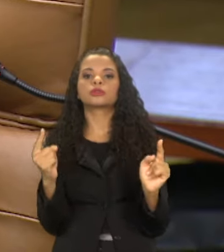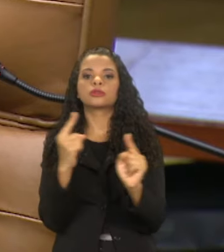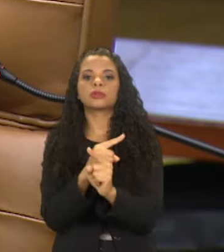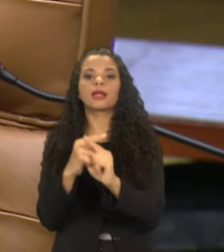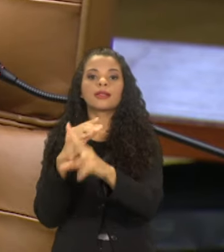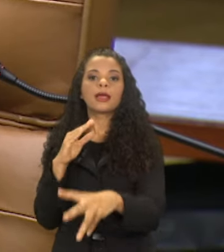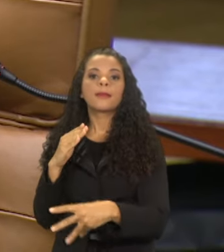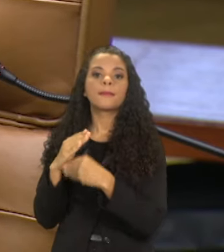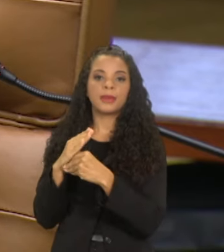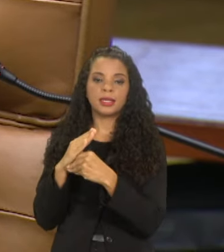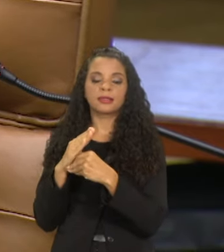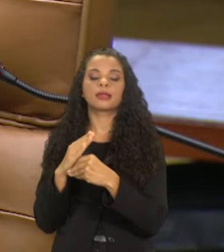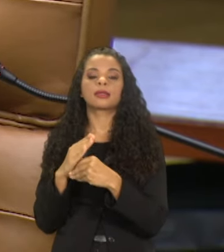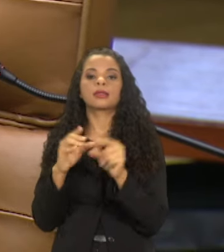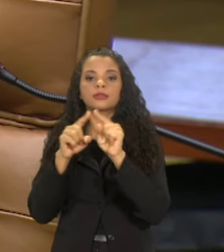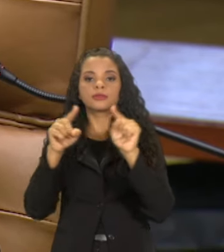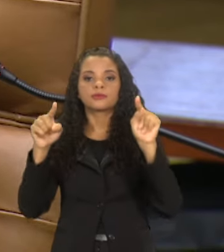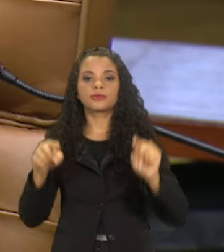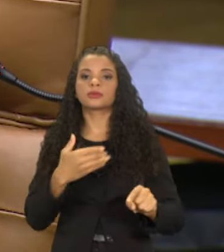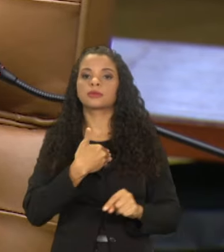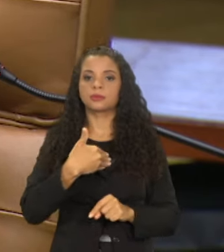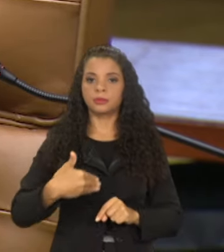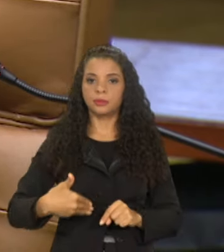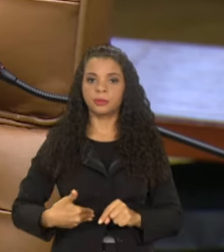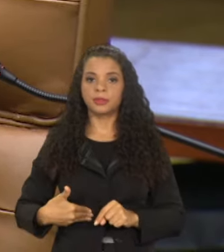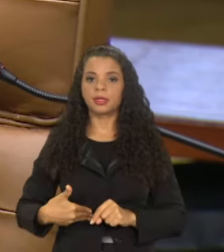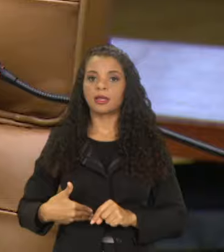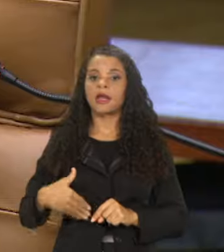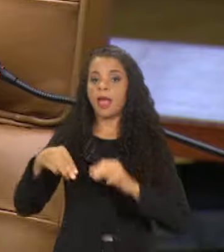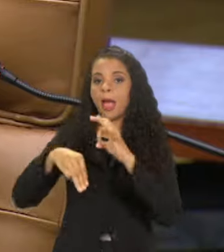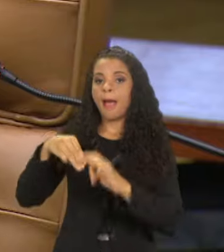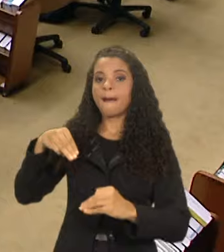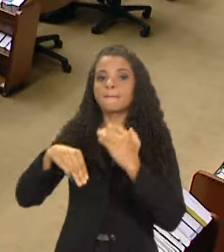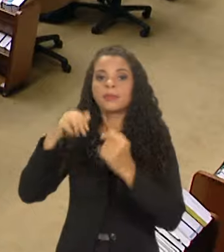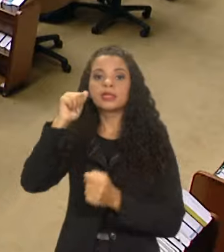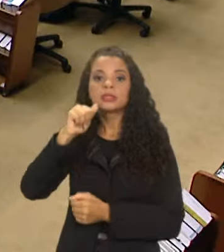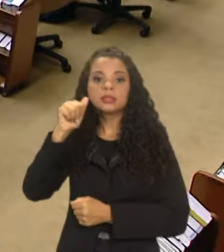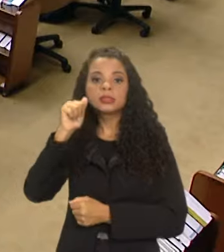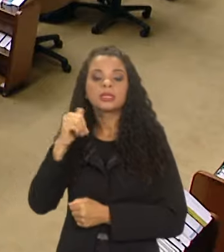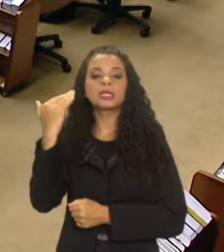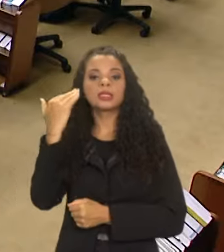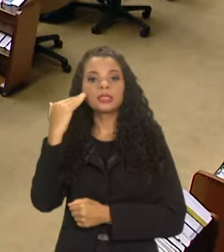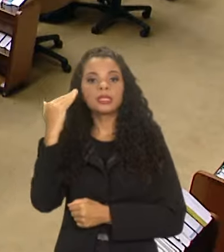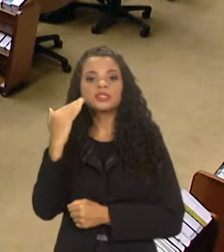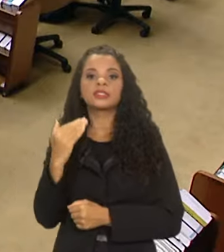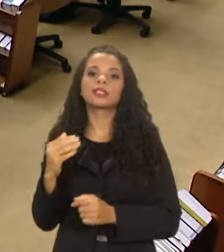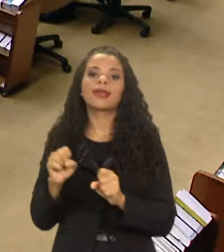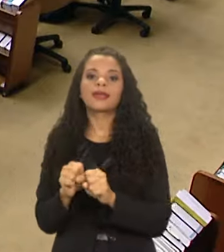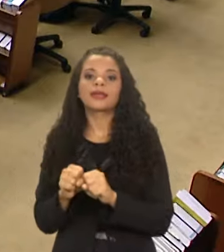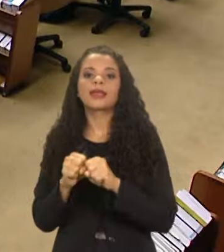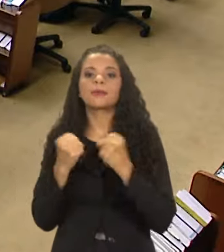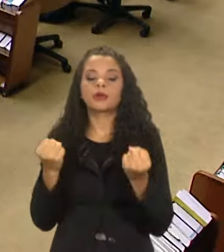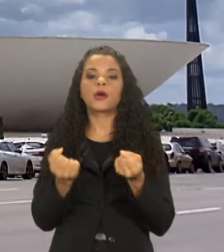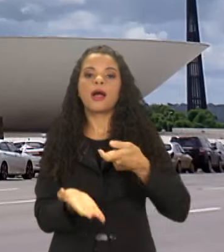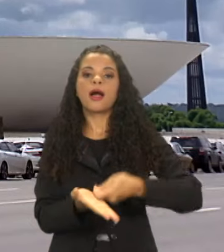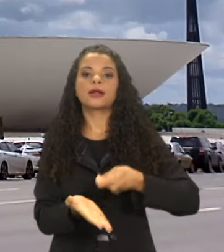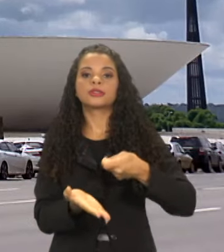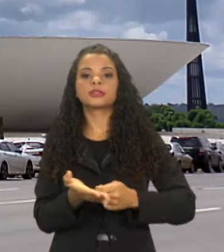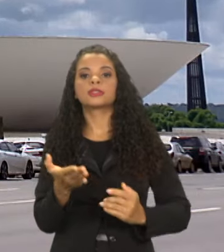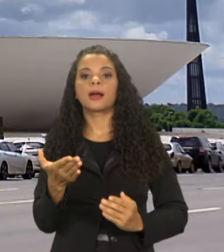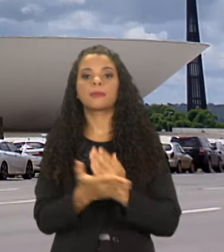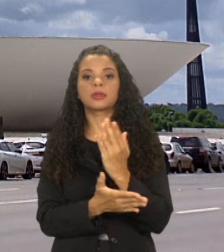único para servidores públicos. Carmen Lúcia entende que houve violação da exigência de aprovação em 2 turnos